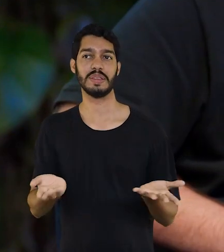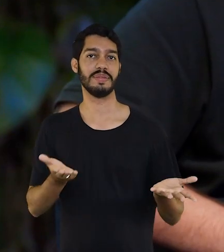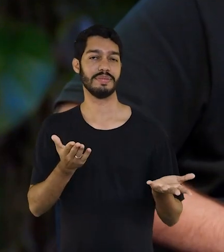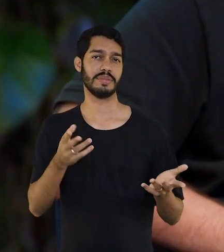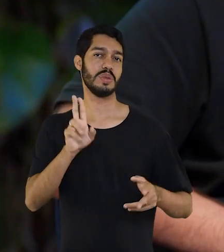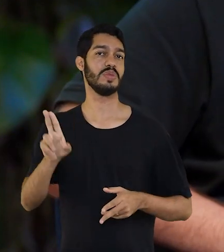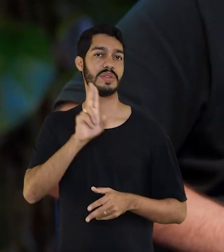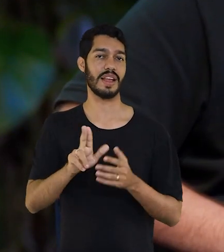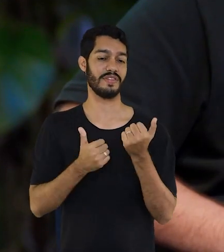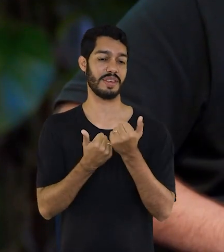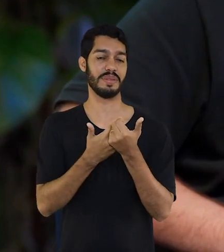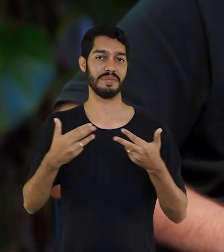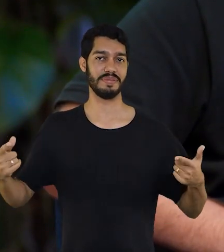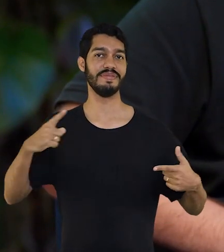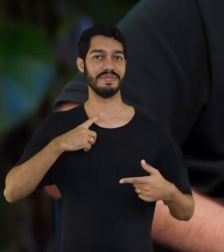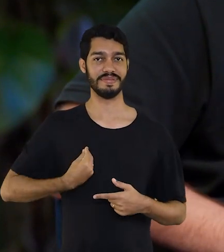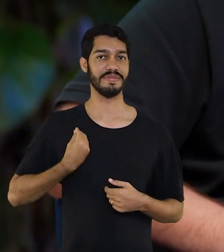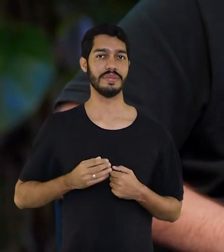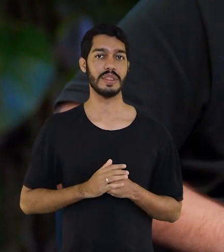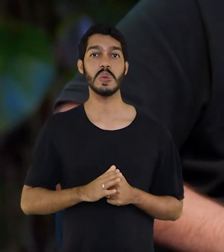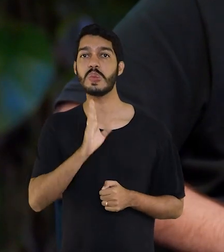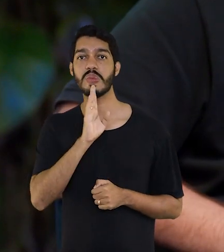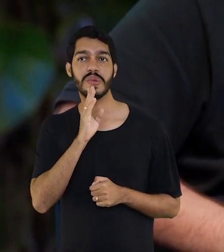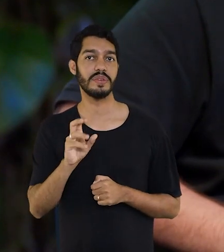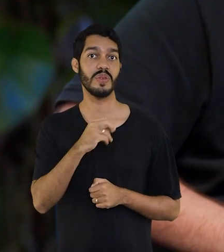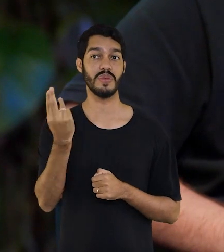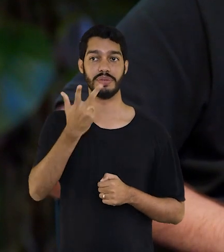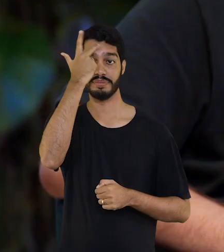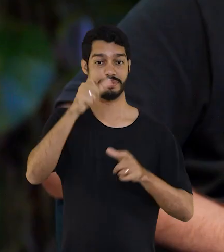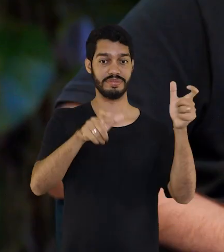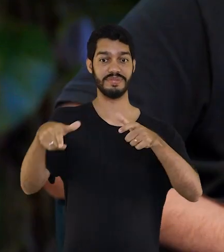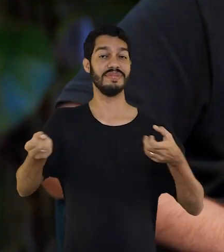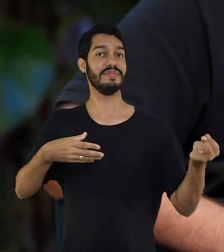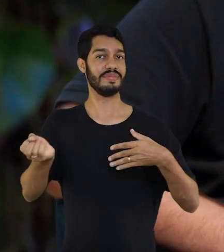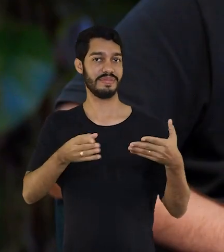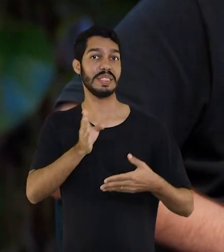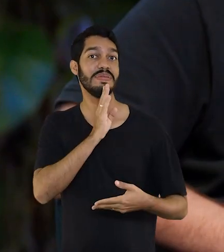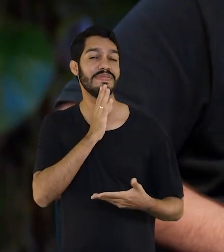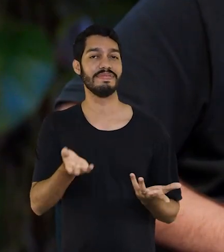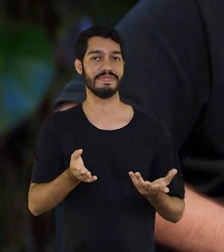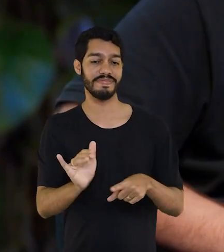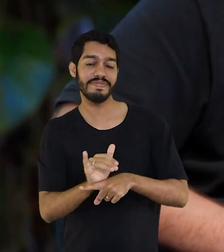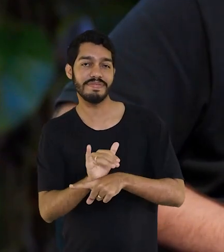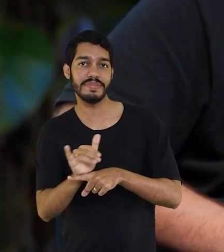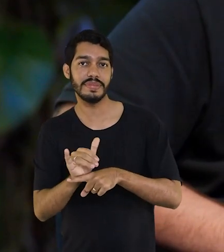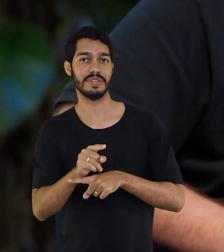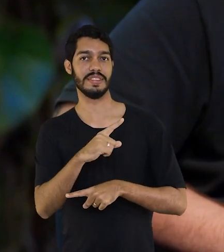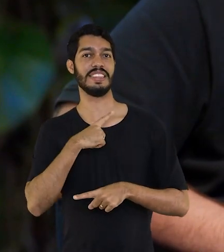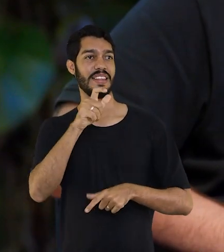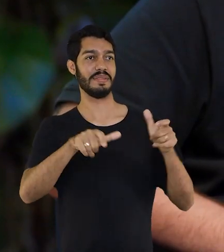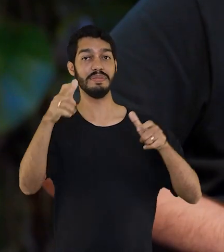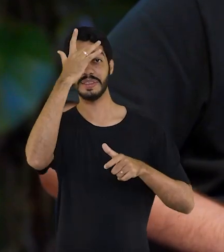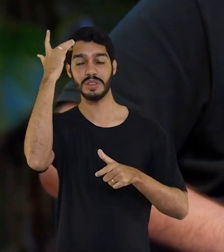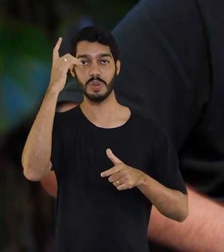melhor qualidade, né? E usando as ferramentas que tem à sua disposição. Seja por conhecimento ou conhecendo gente, né? A estratégia e gente